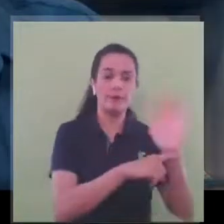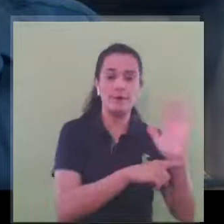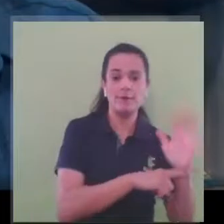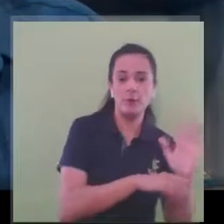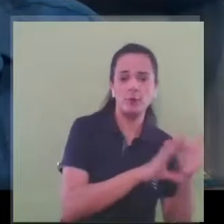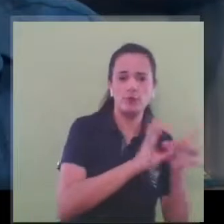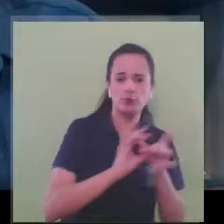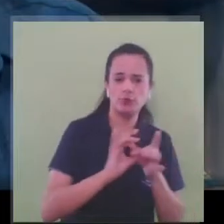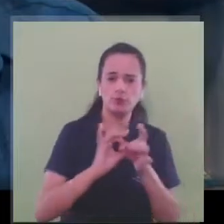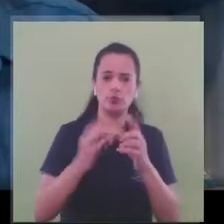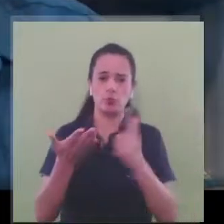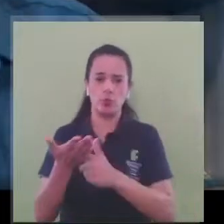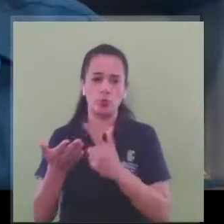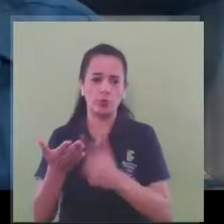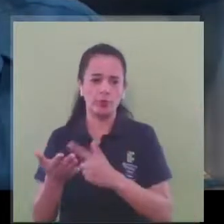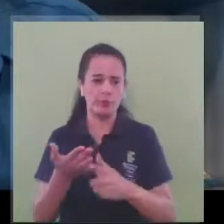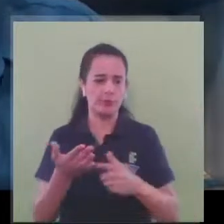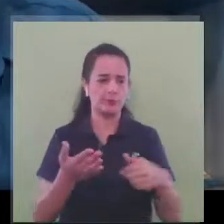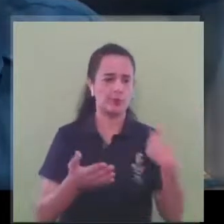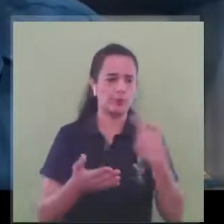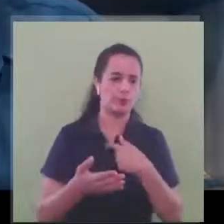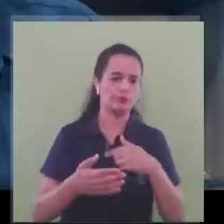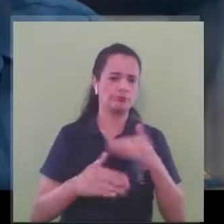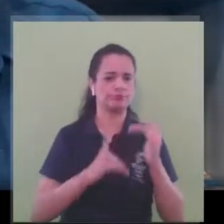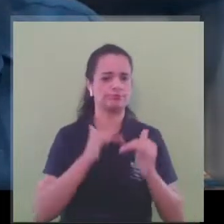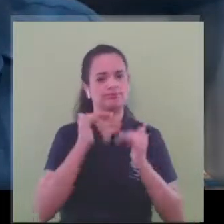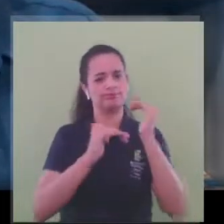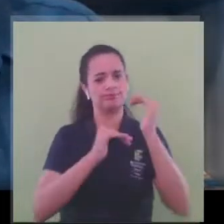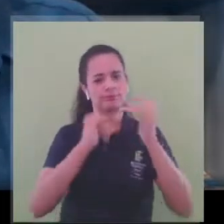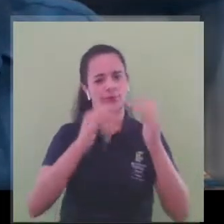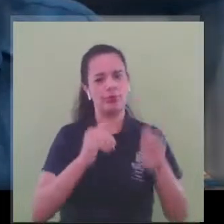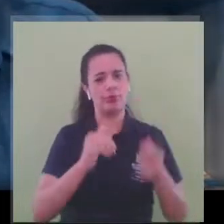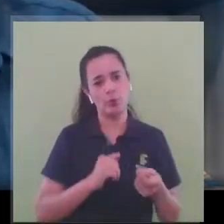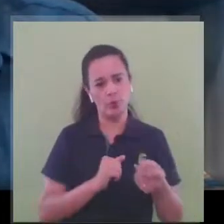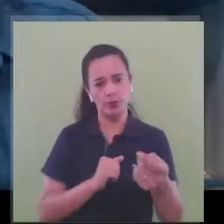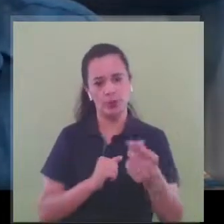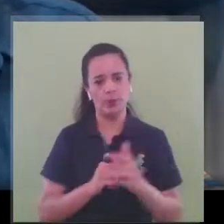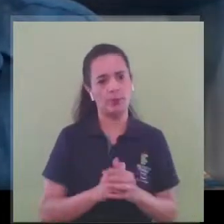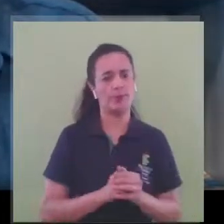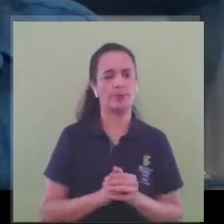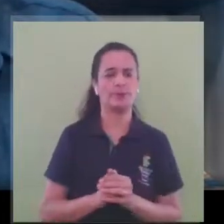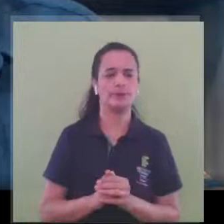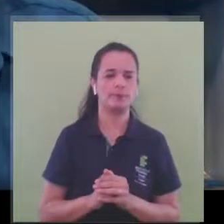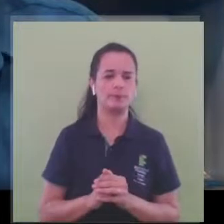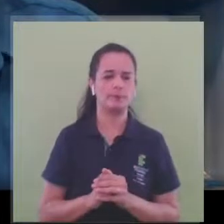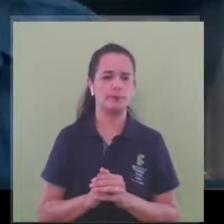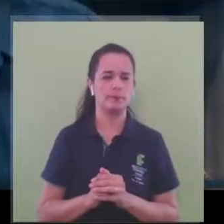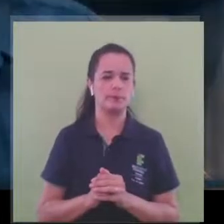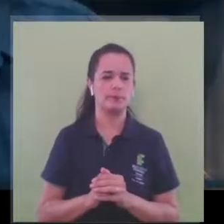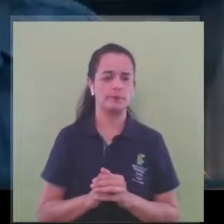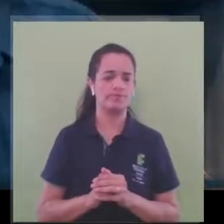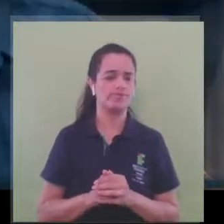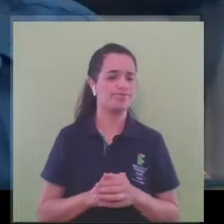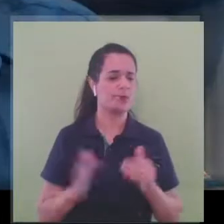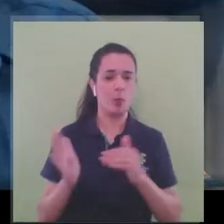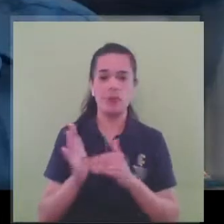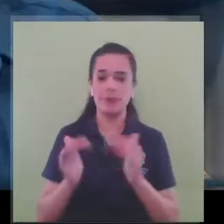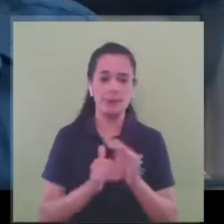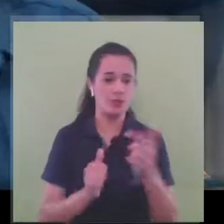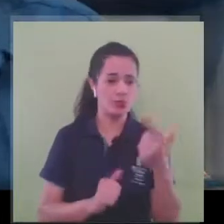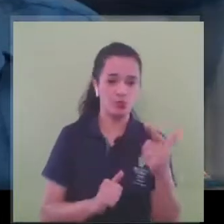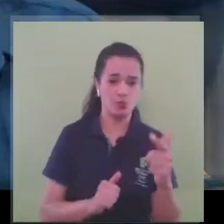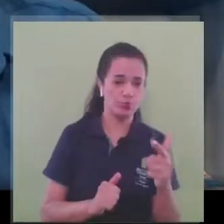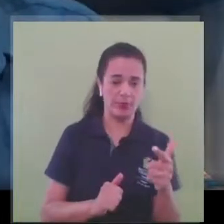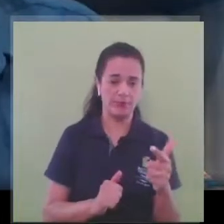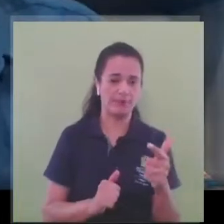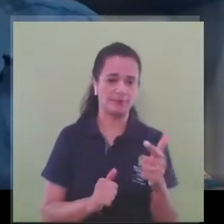que a gente vai evoluir ao longo do tempo, né? O projeto dos Três Vias, ele tem não tem prazo determinado para acabar,